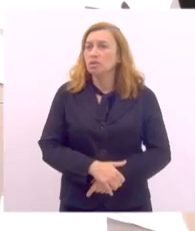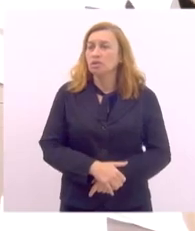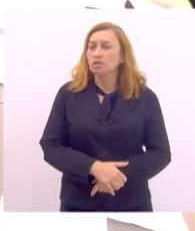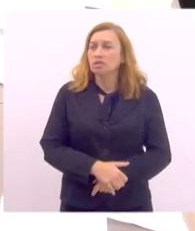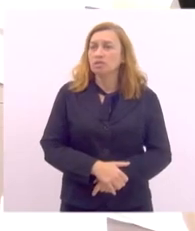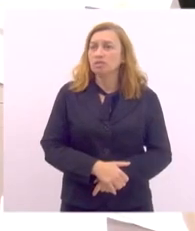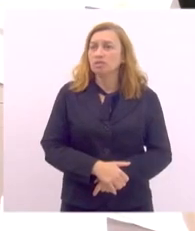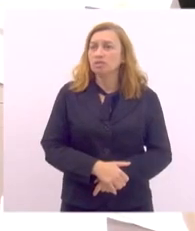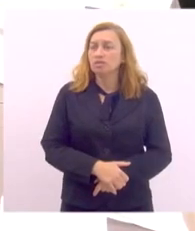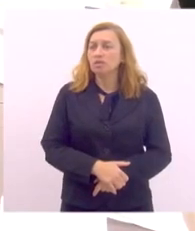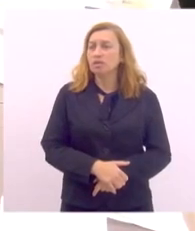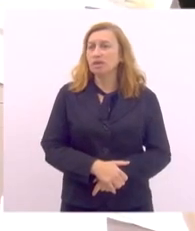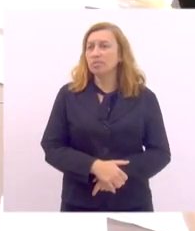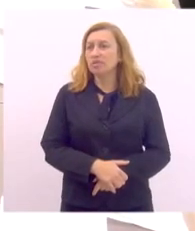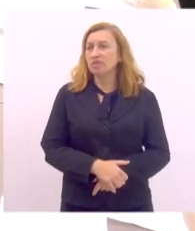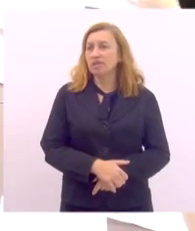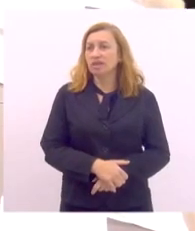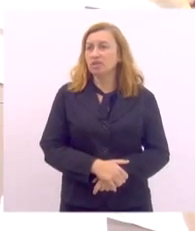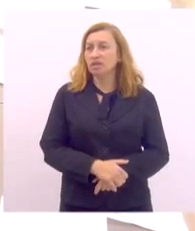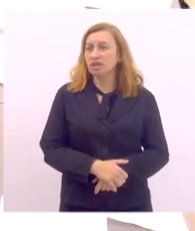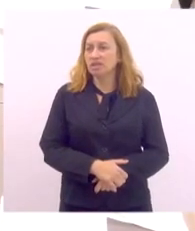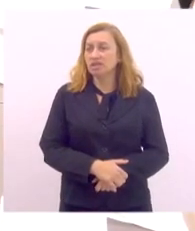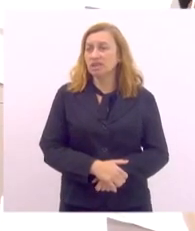Industrializado é processado. É